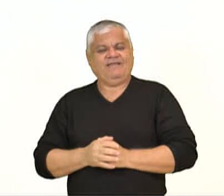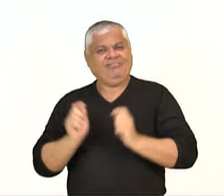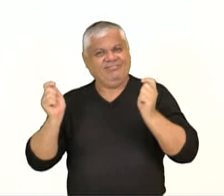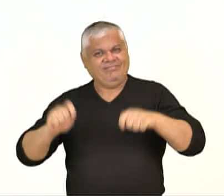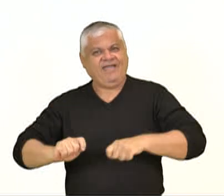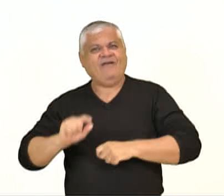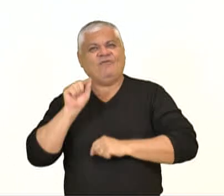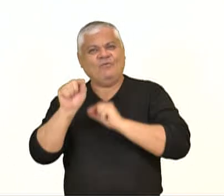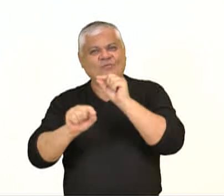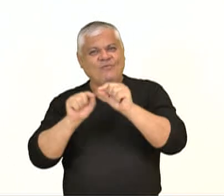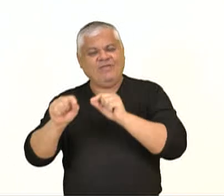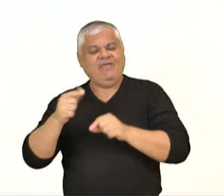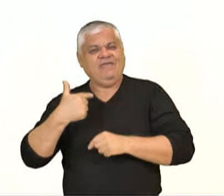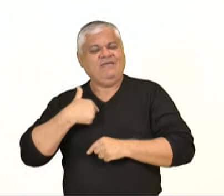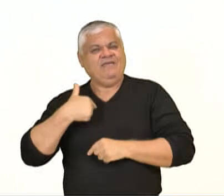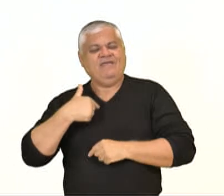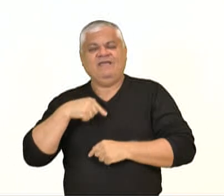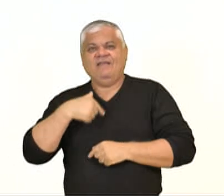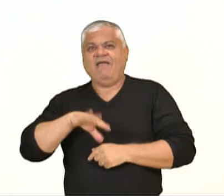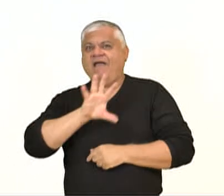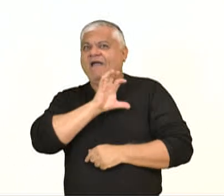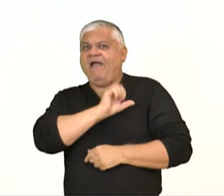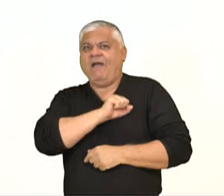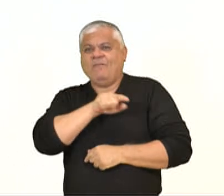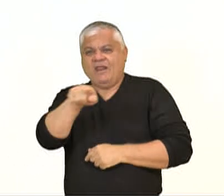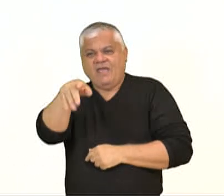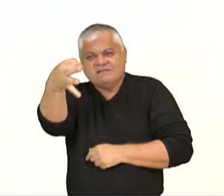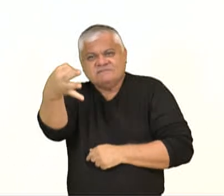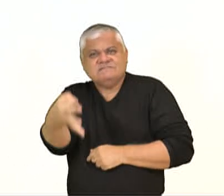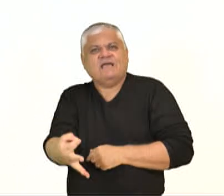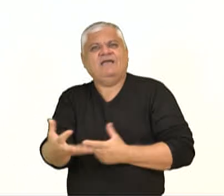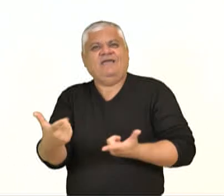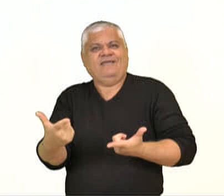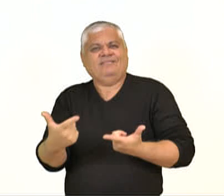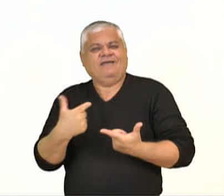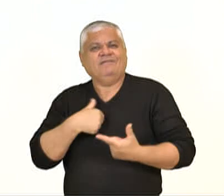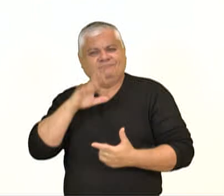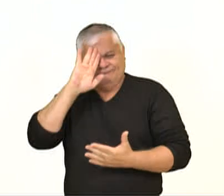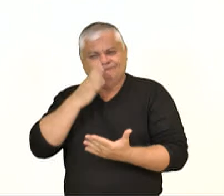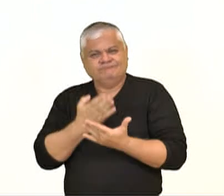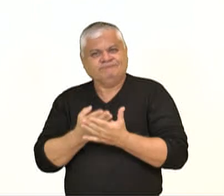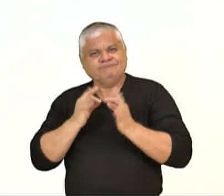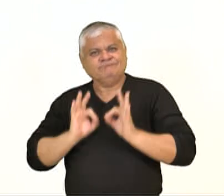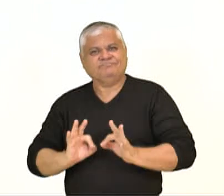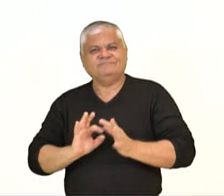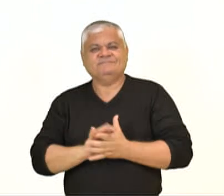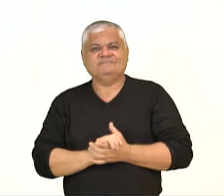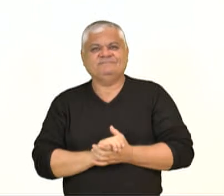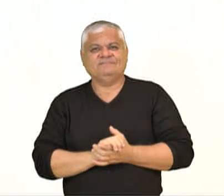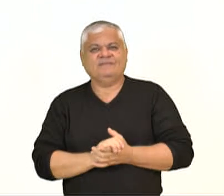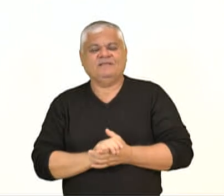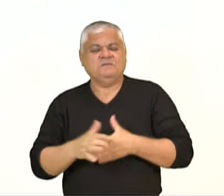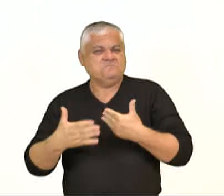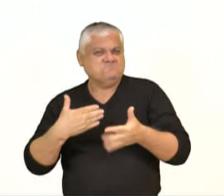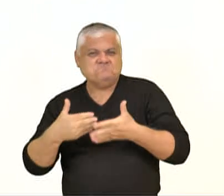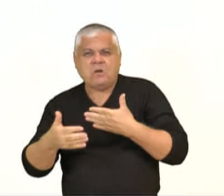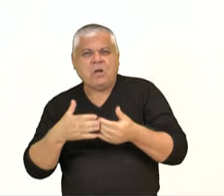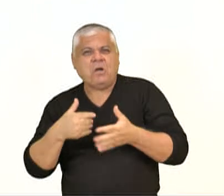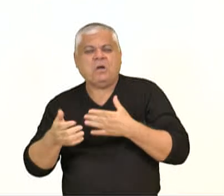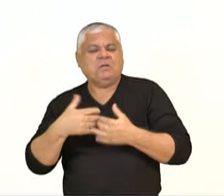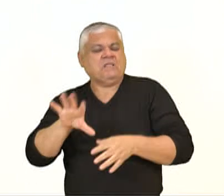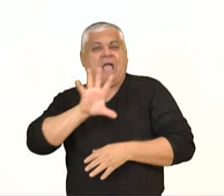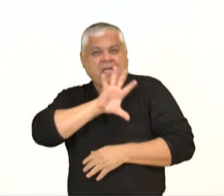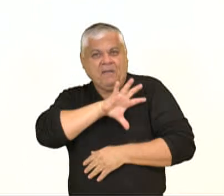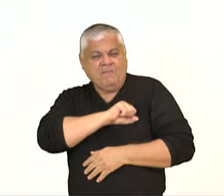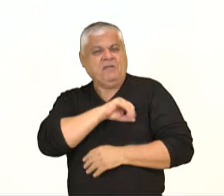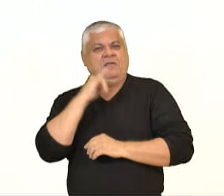Celebrava-a o fanático, tendo-a por justa e averiguada, com convicção manifesta. Haja o absoluto amar,